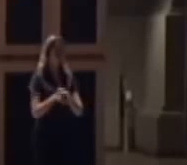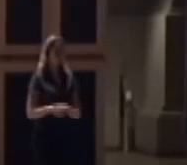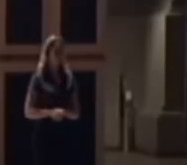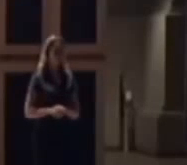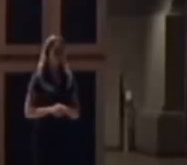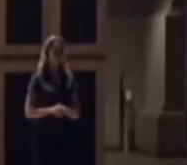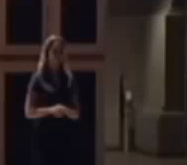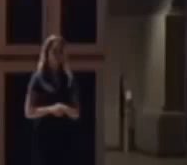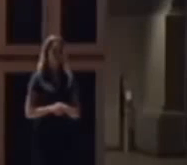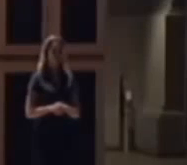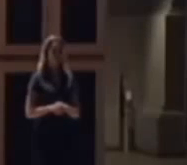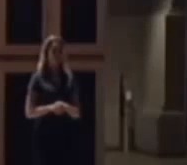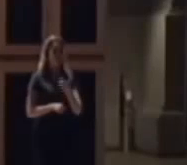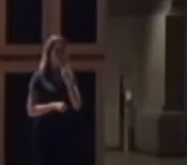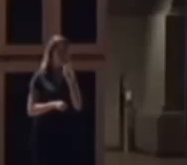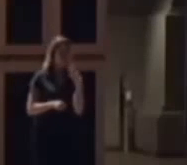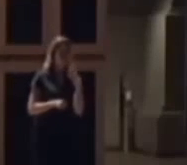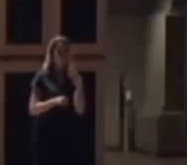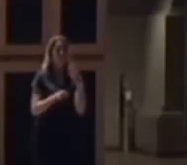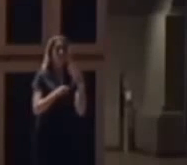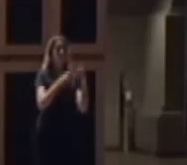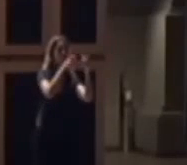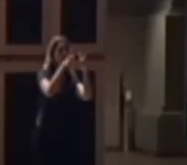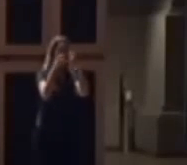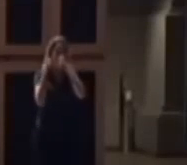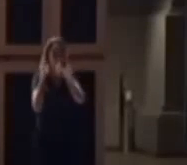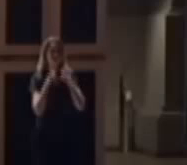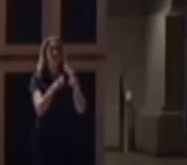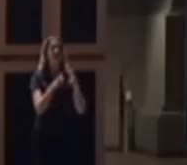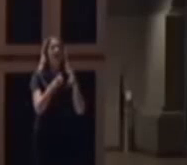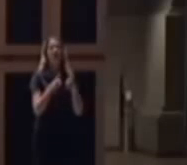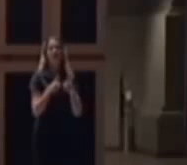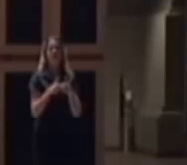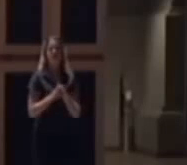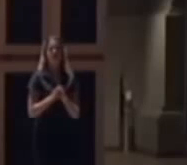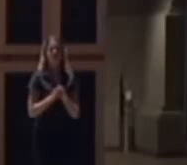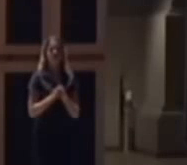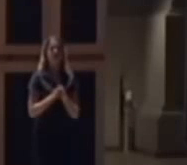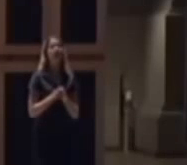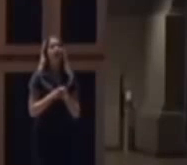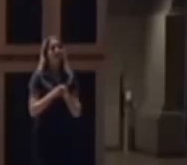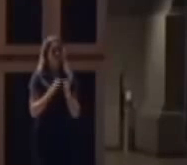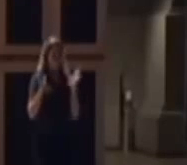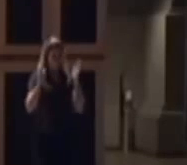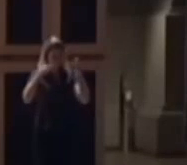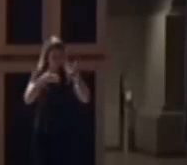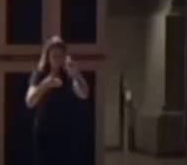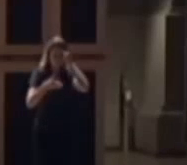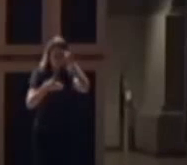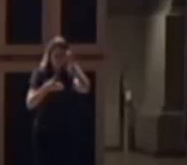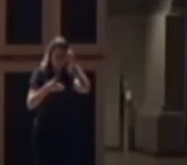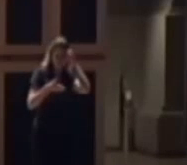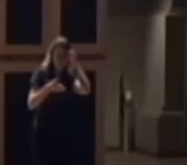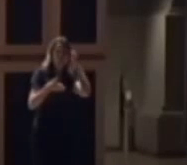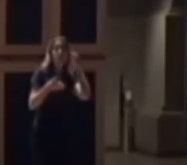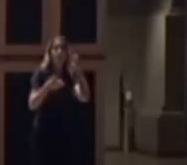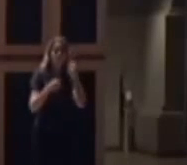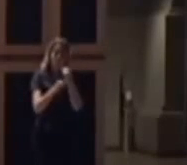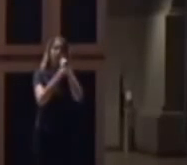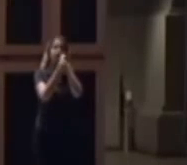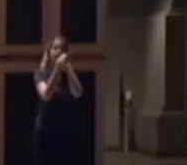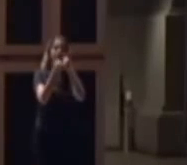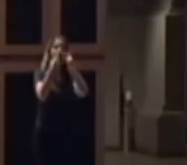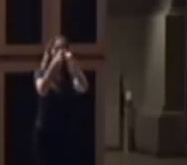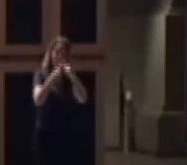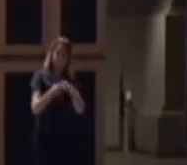São 14 áreas de qualificação, e então a área que atende a cultura diretamente é cultura, defesa e